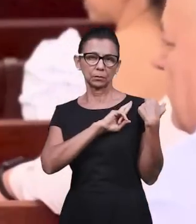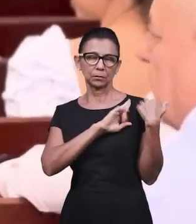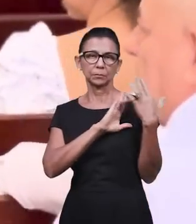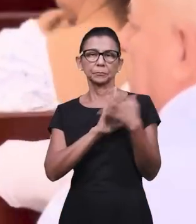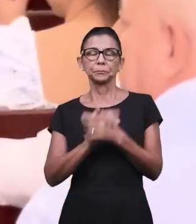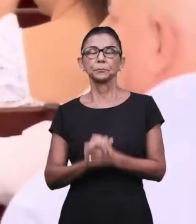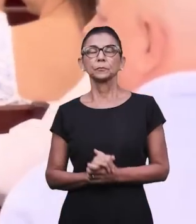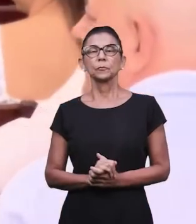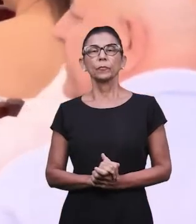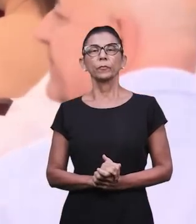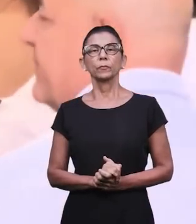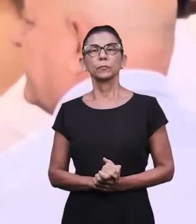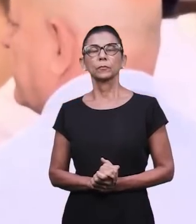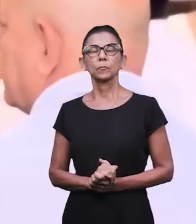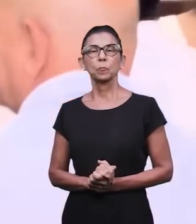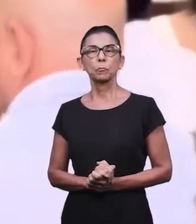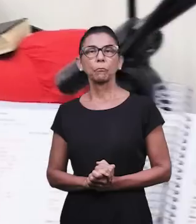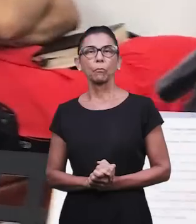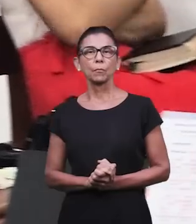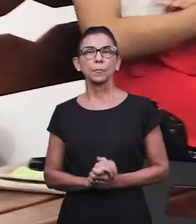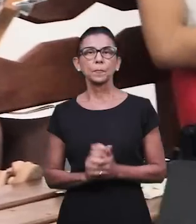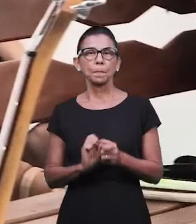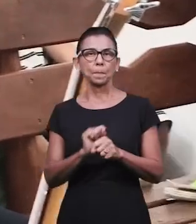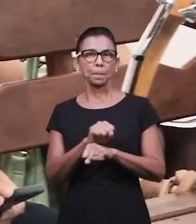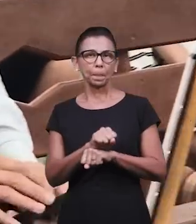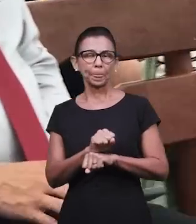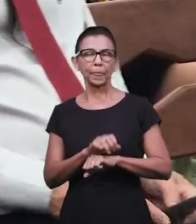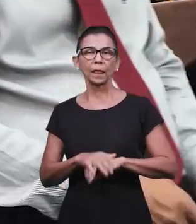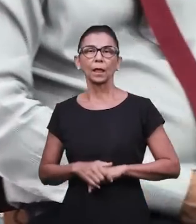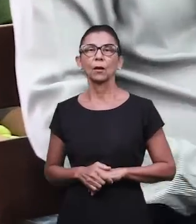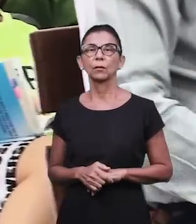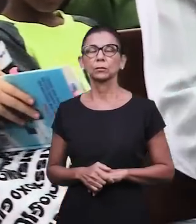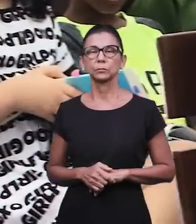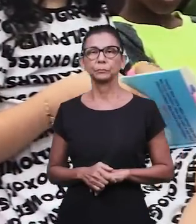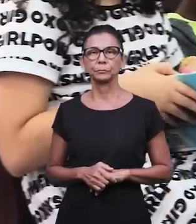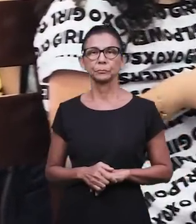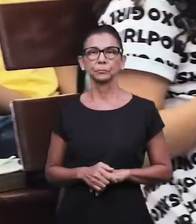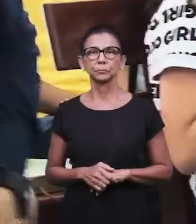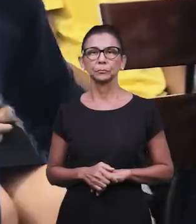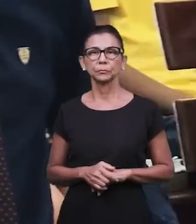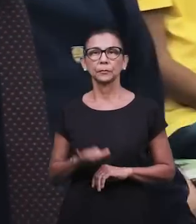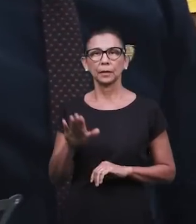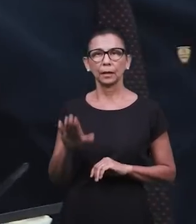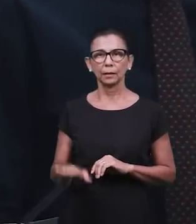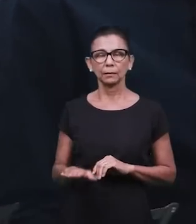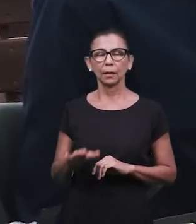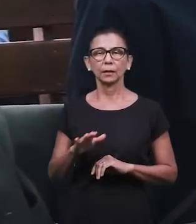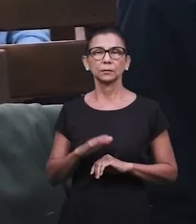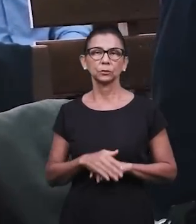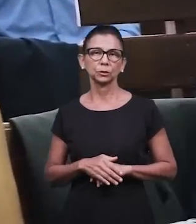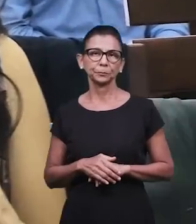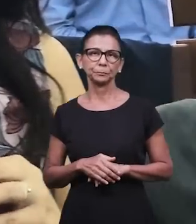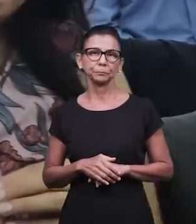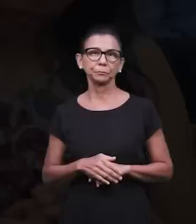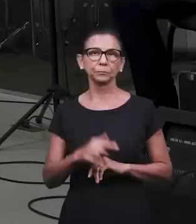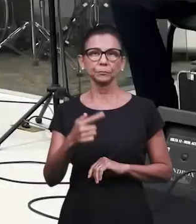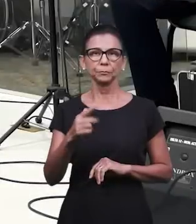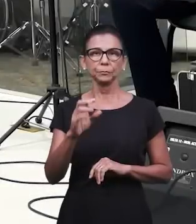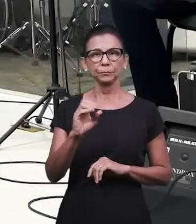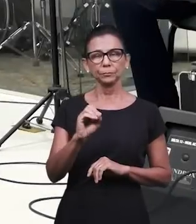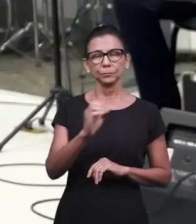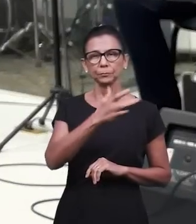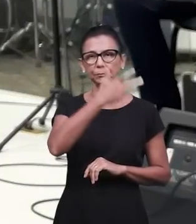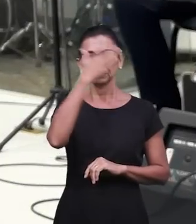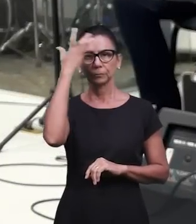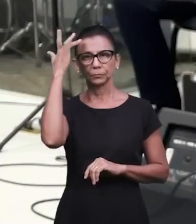de Araguaína, Tocantins, nos falou que teve um mini seminário antes da Escola Bíblica Dominical, que reuniu mais de 70 vidas, onde foram abordados